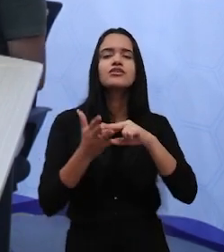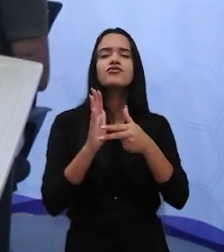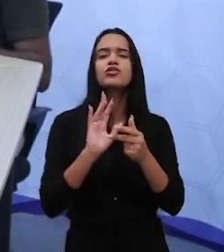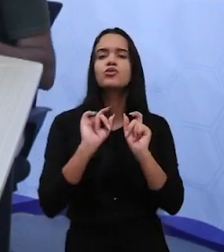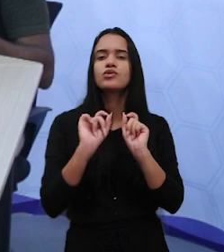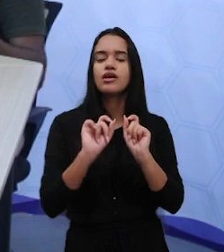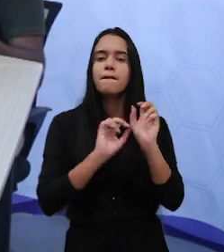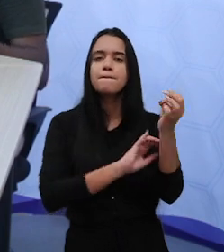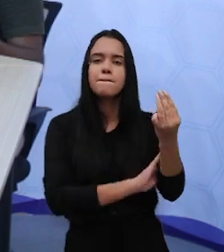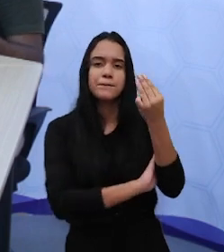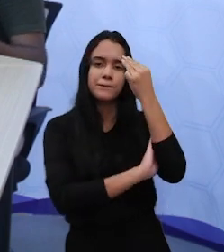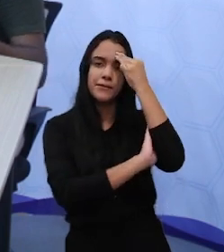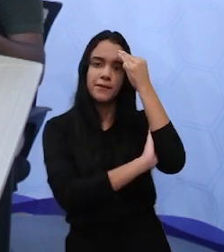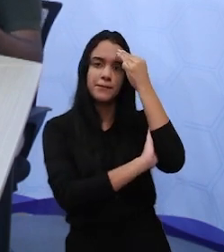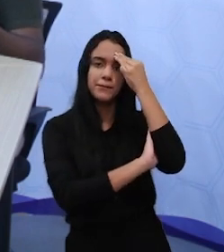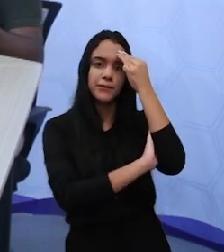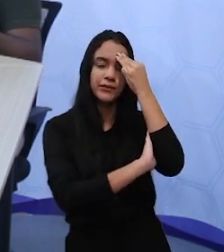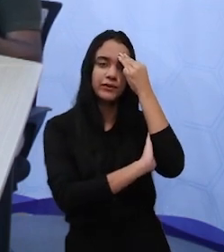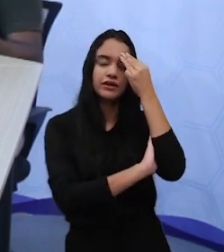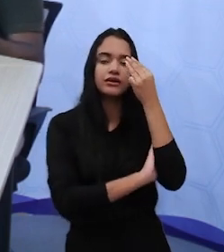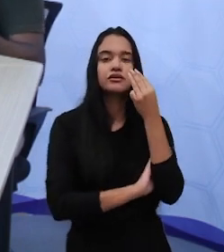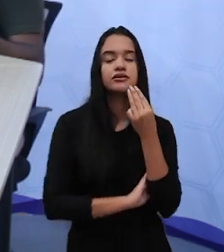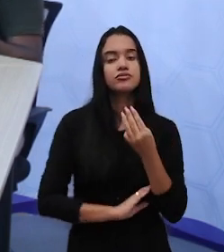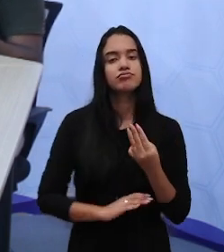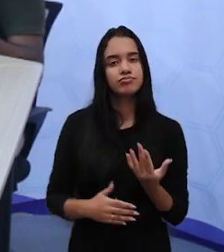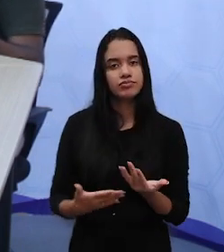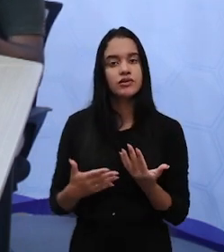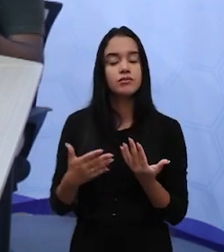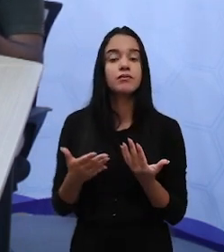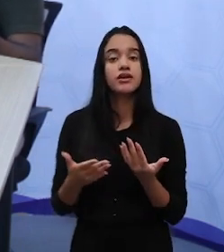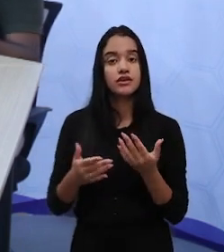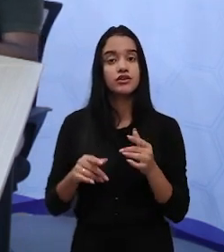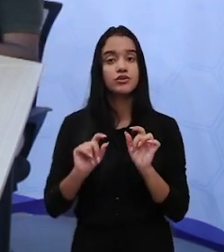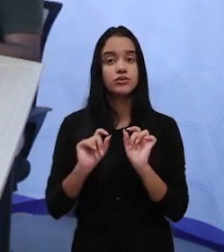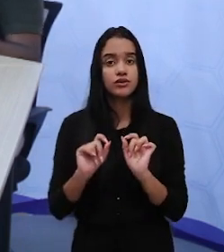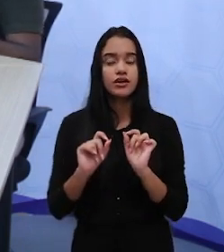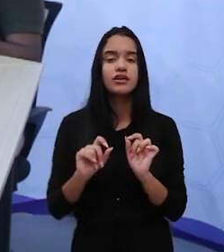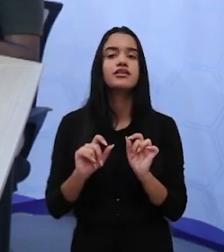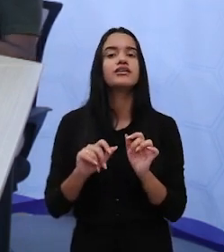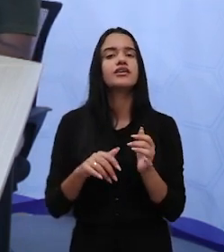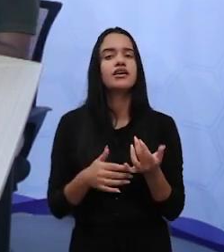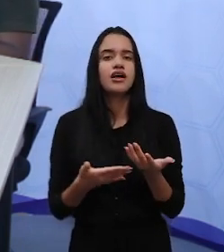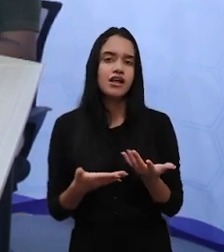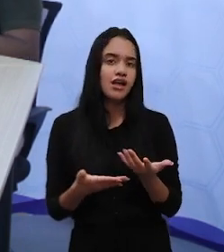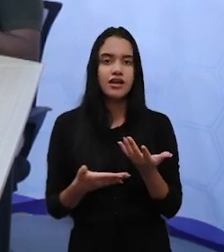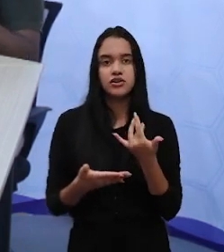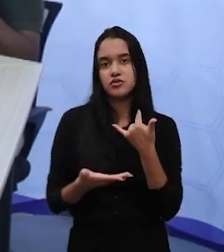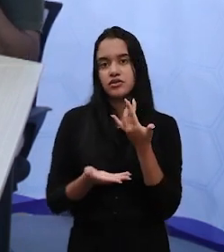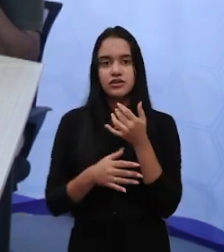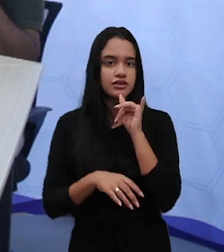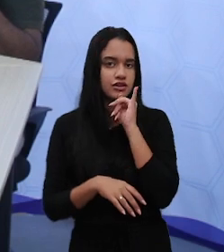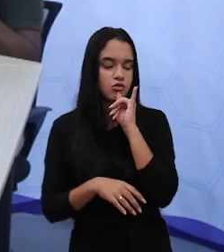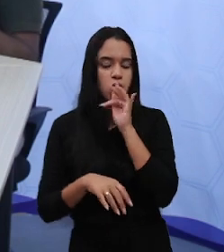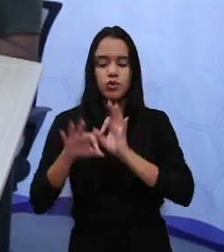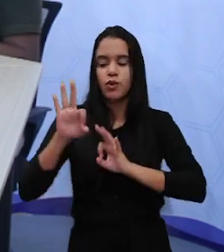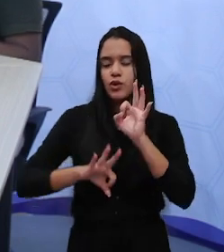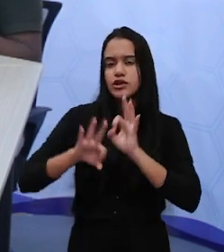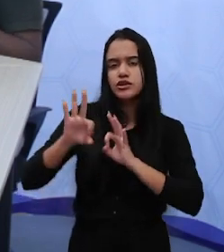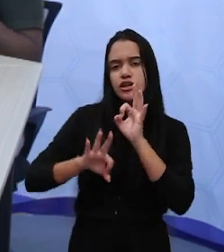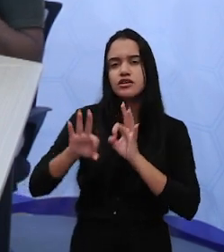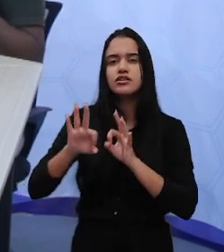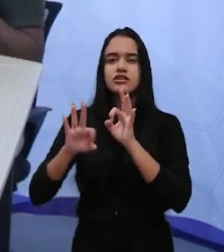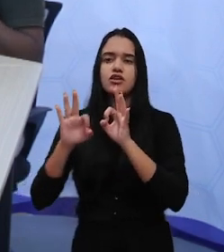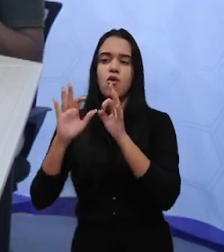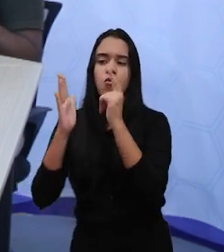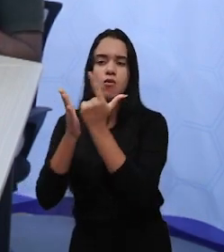exemplo, pode fazer um relato, olha, um memorando a respeito do estado de organização de uma biblioteca, de um